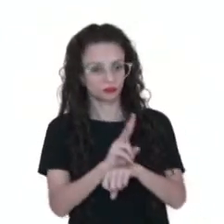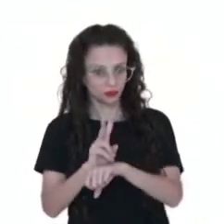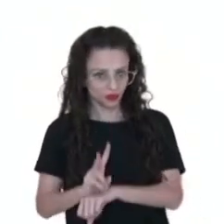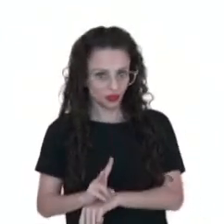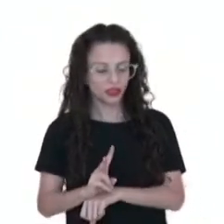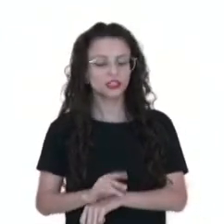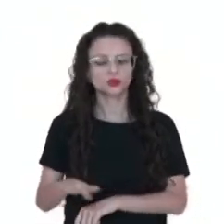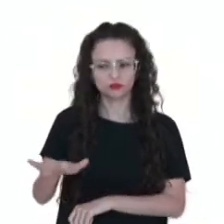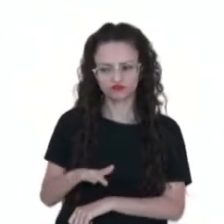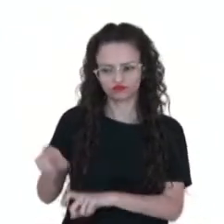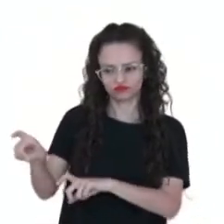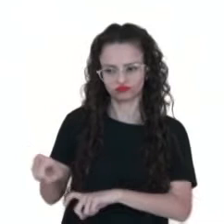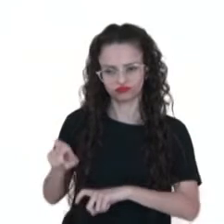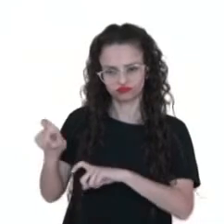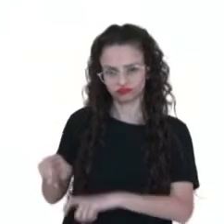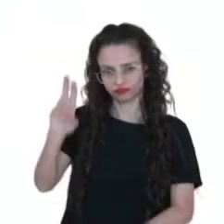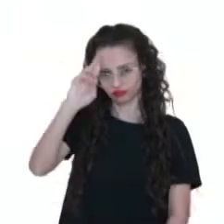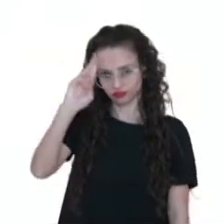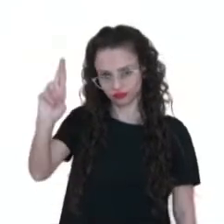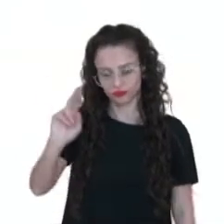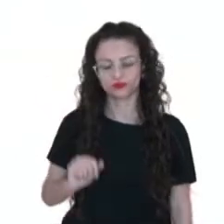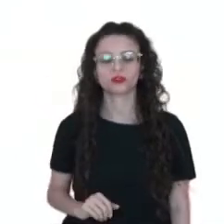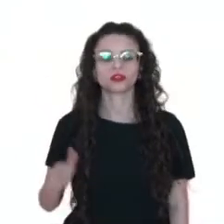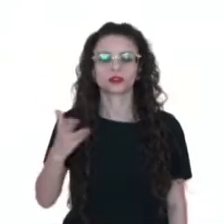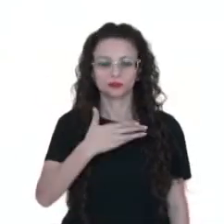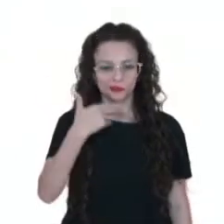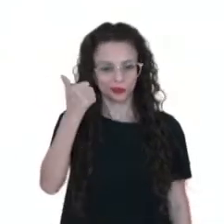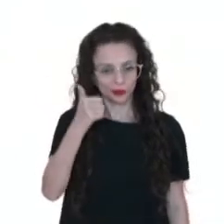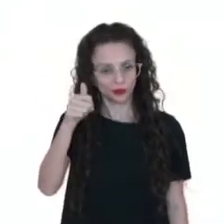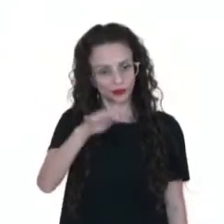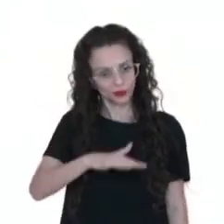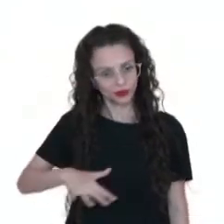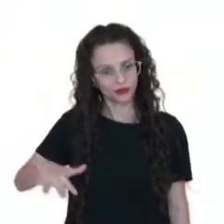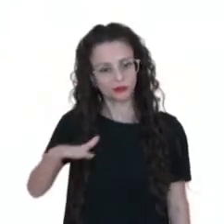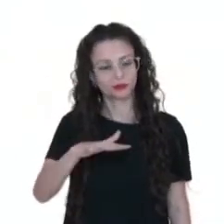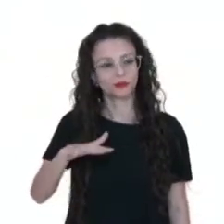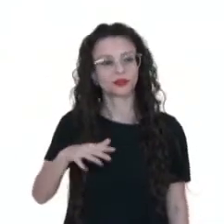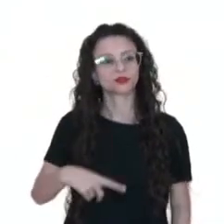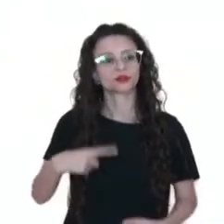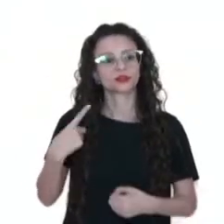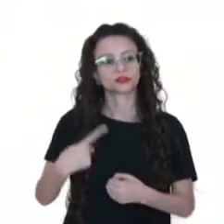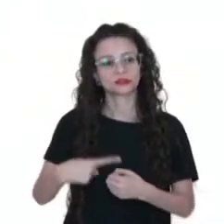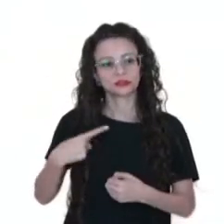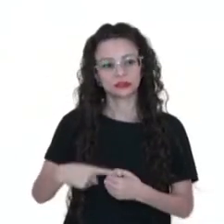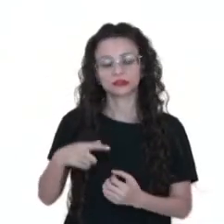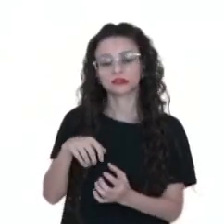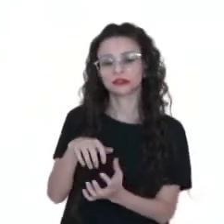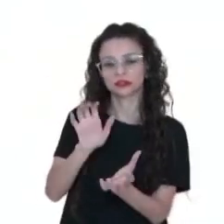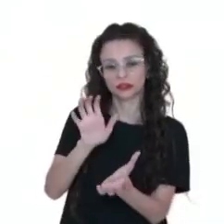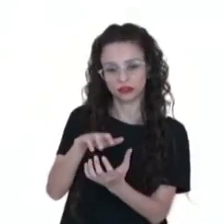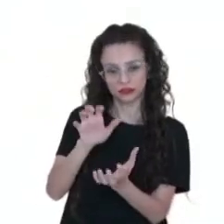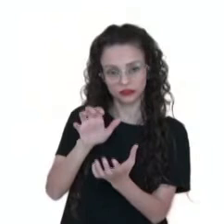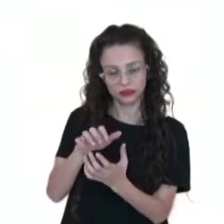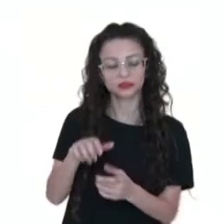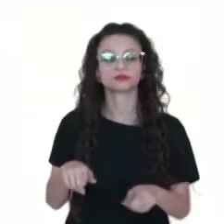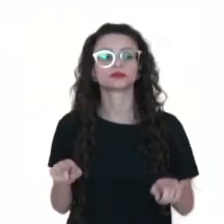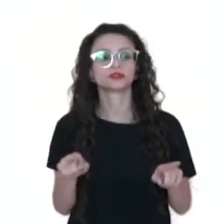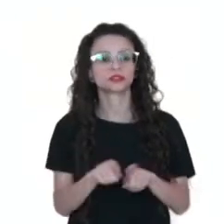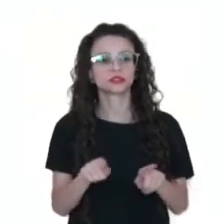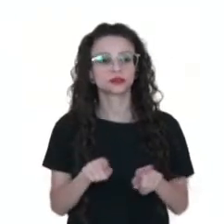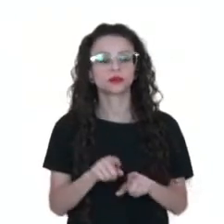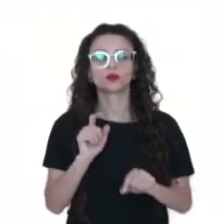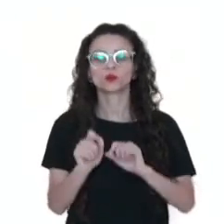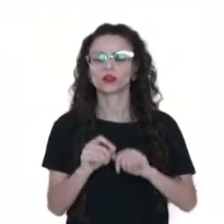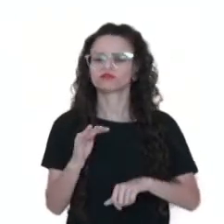engenho luso-brasileiros, né? Melhoramentos na cidade de Recife e a tolerância religiosa a fim de